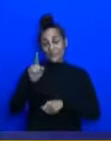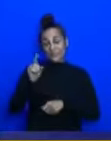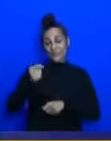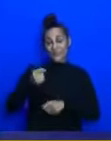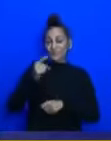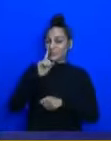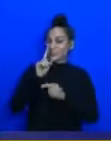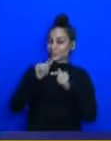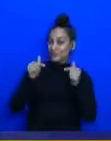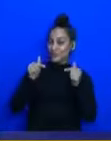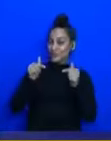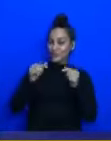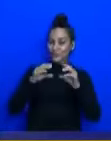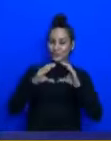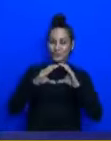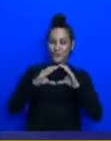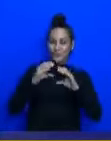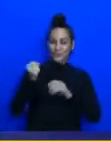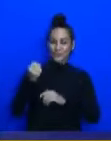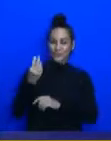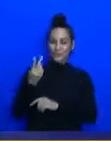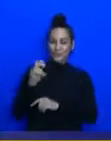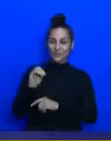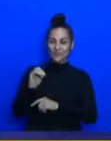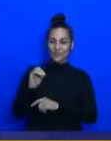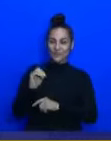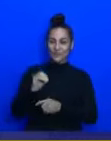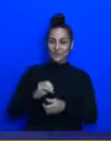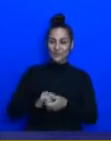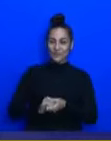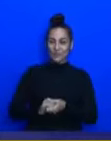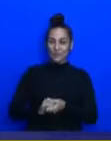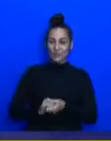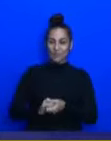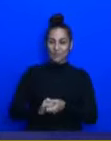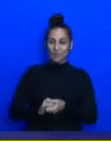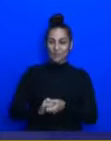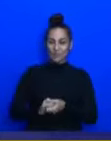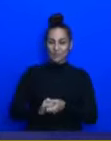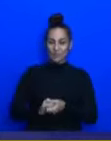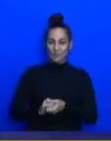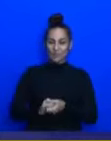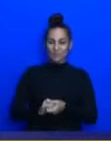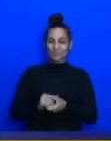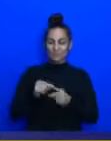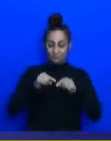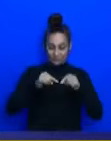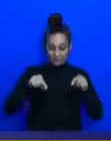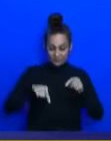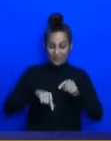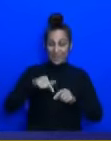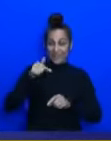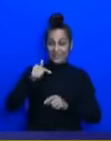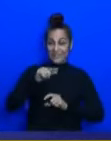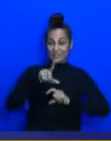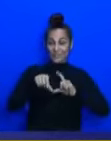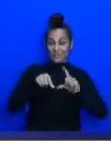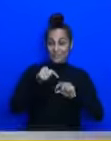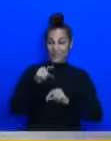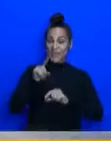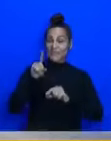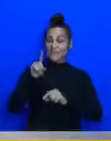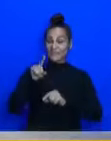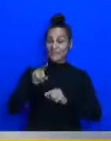último número do dia de sorte. Bola branca, número 20. Branca, 20. As 7 dezenas foram